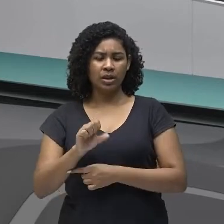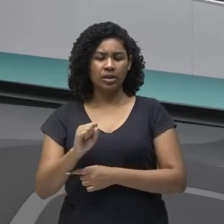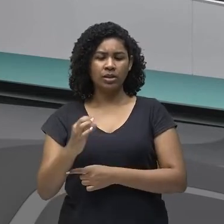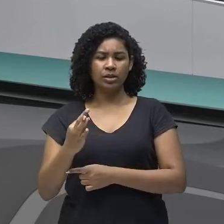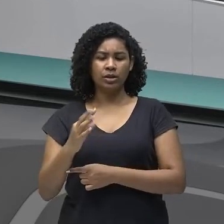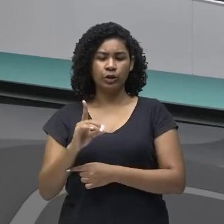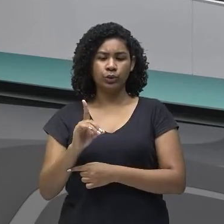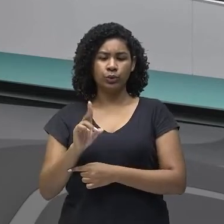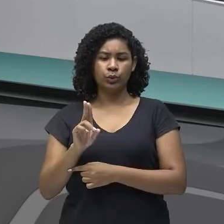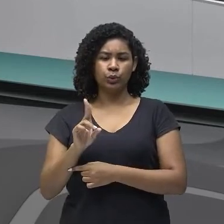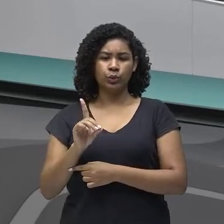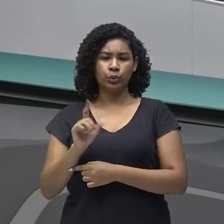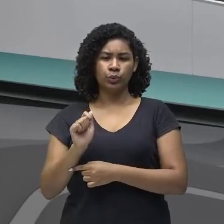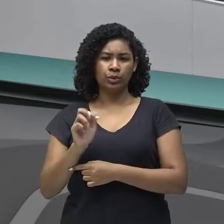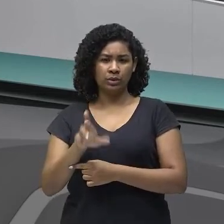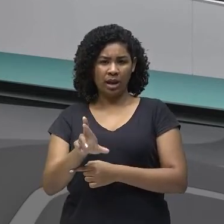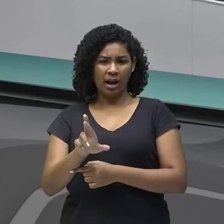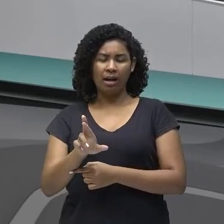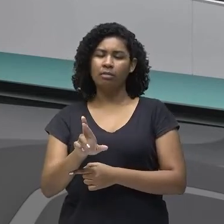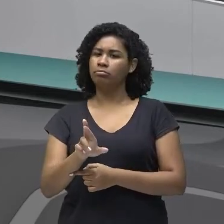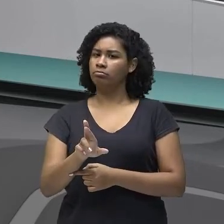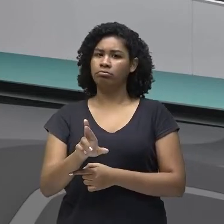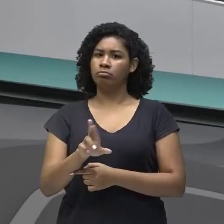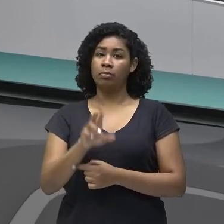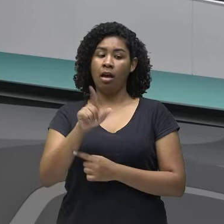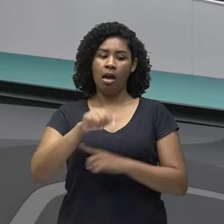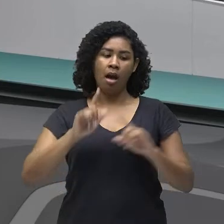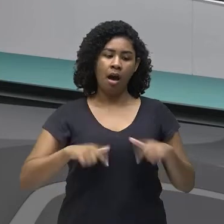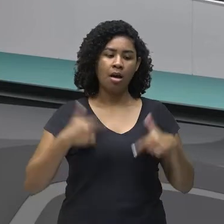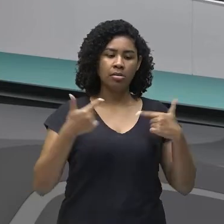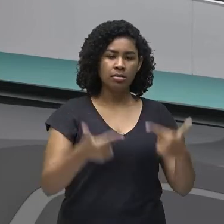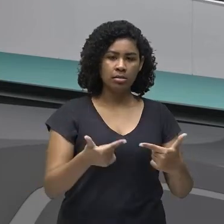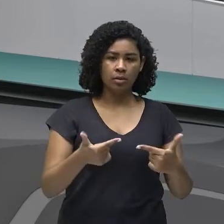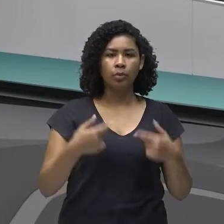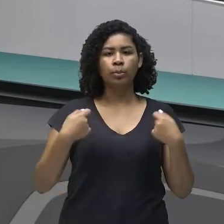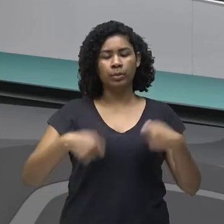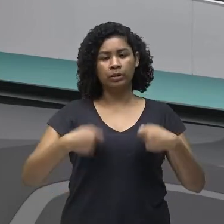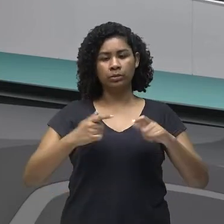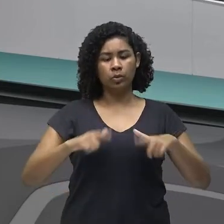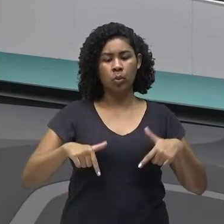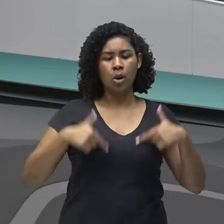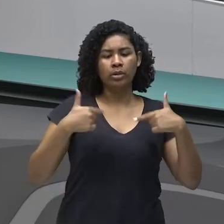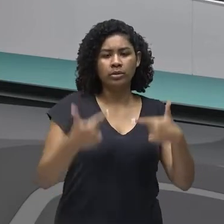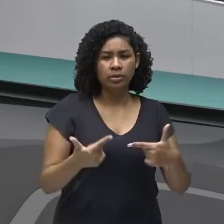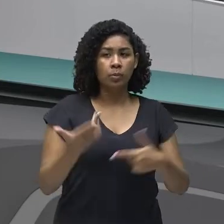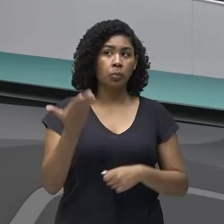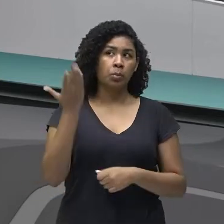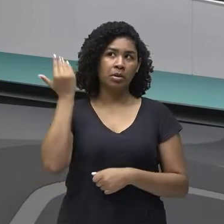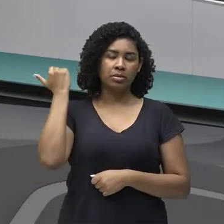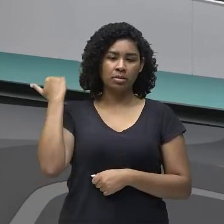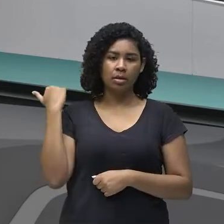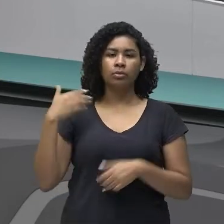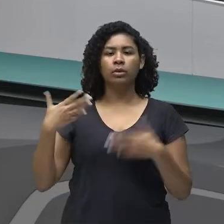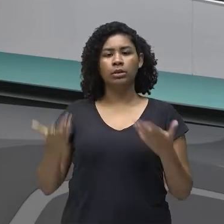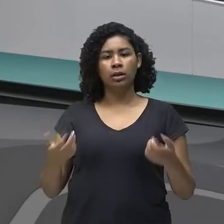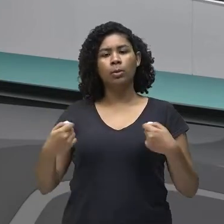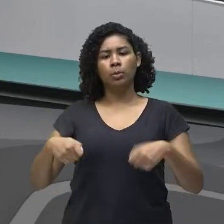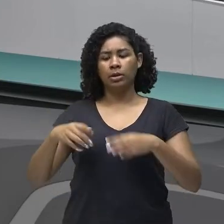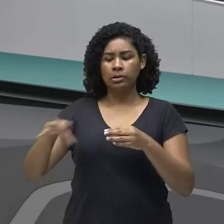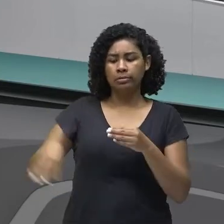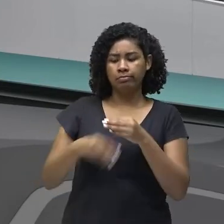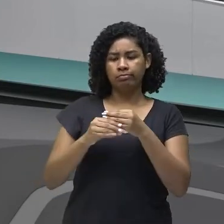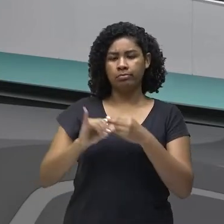isso que eu quero, porque eu quero dar a ideia que está em andamento aquela atividade, aquela ação lá no passado. Então, eu tenho que colocar